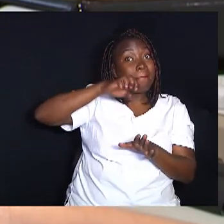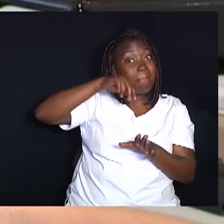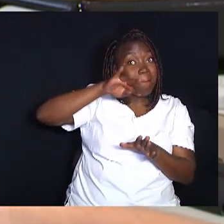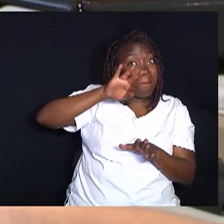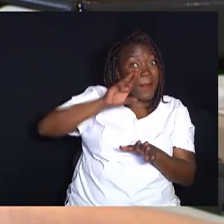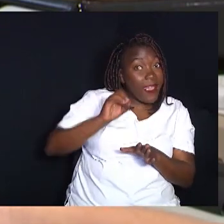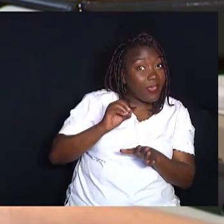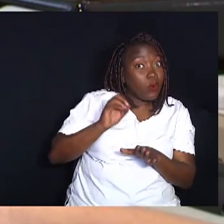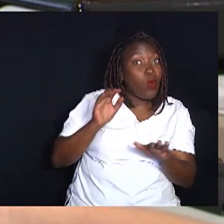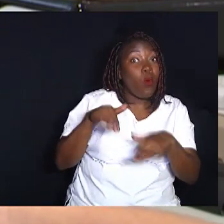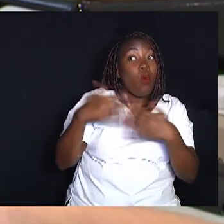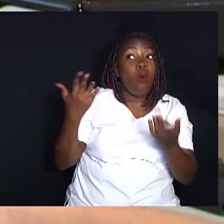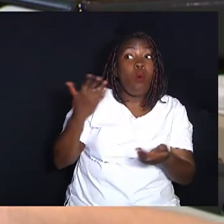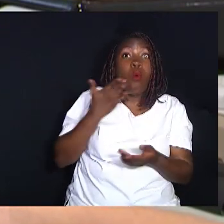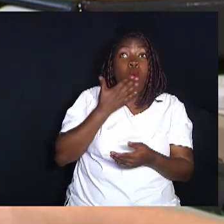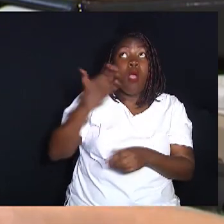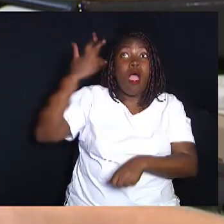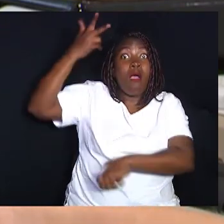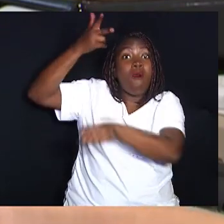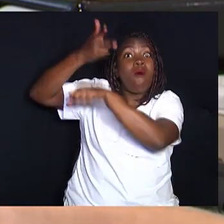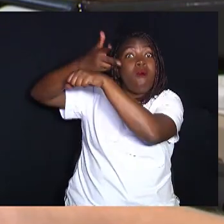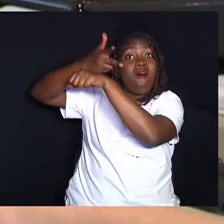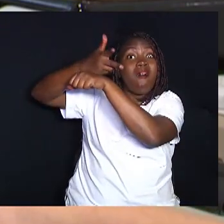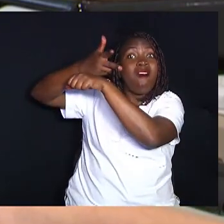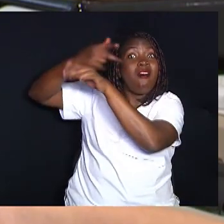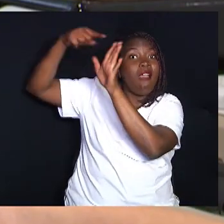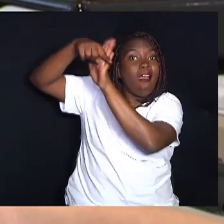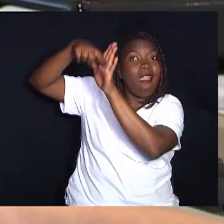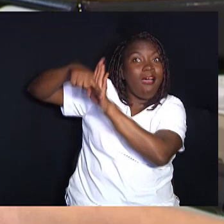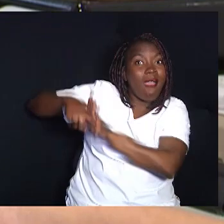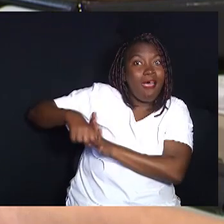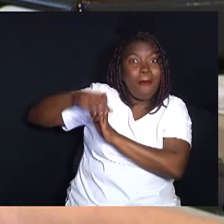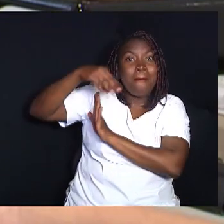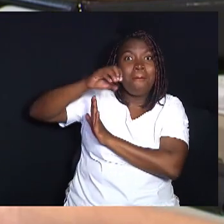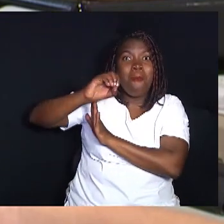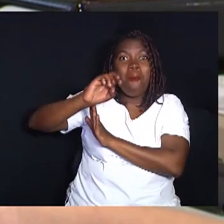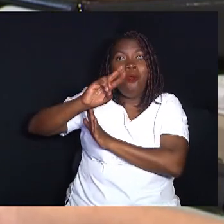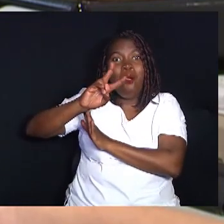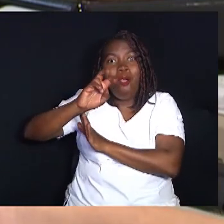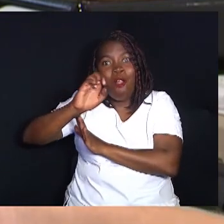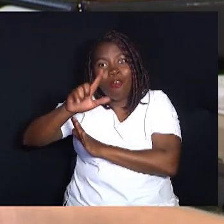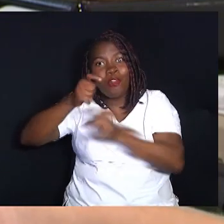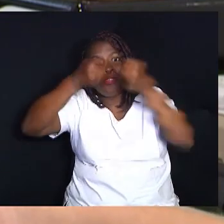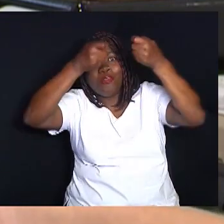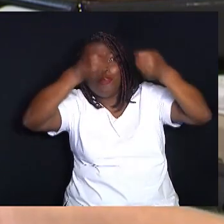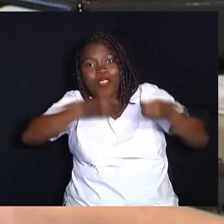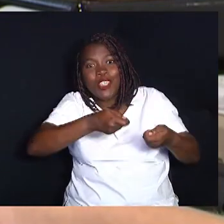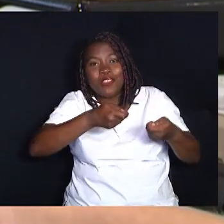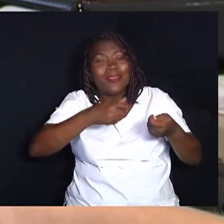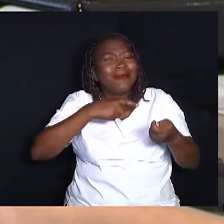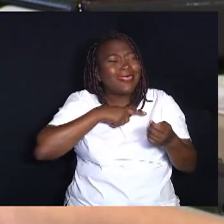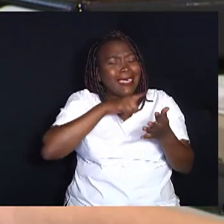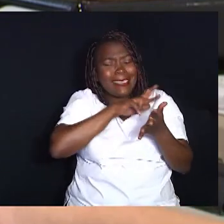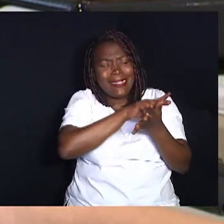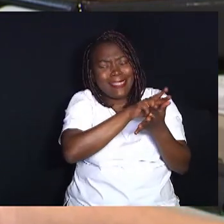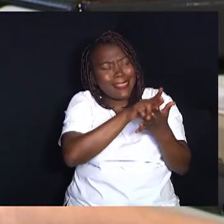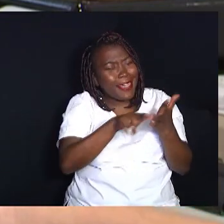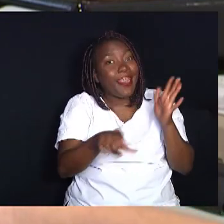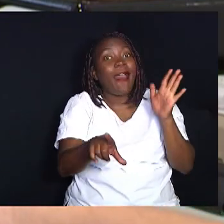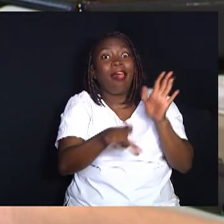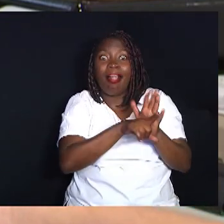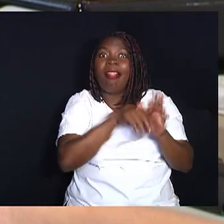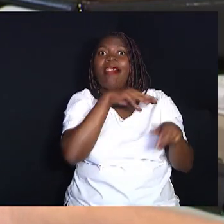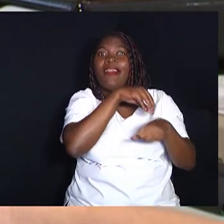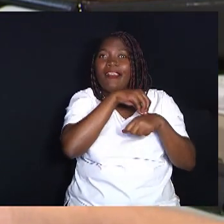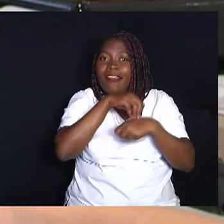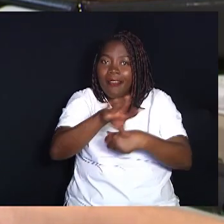de radar a gente está sendo fiscalizado, ele é móvel, ele é fixo, né? Então tem uma série de coisas que a lei traz condições.